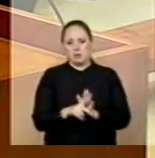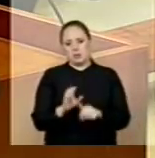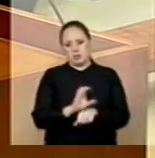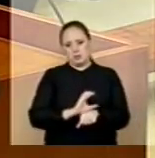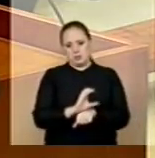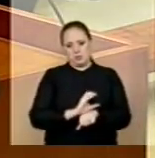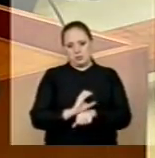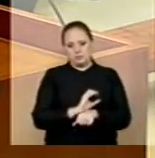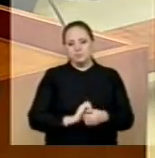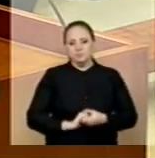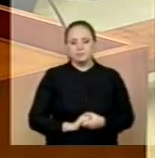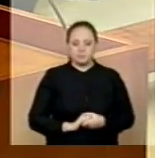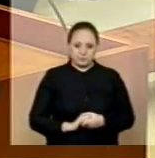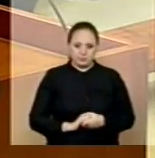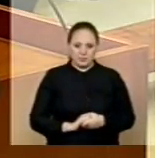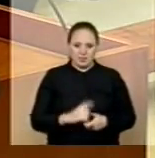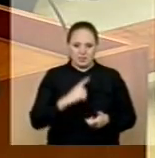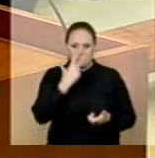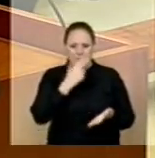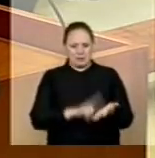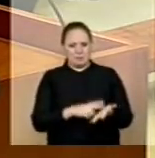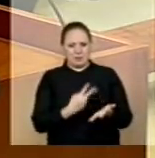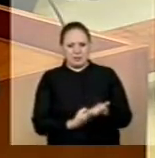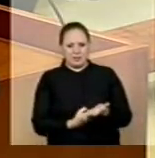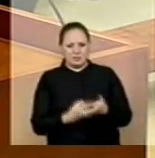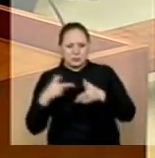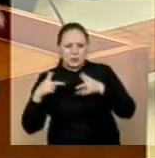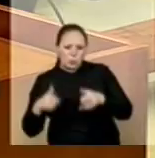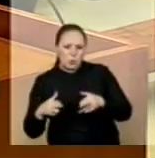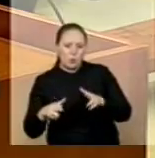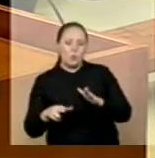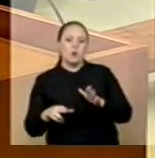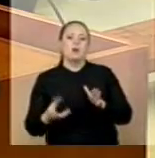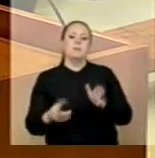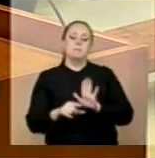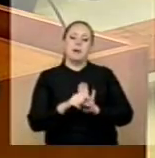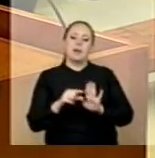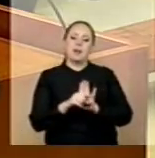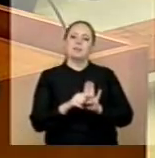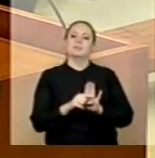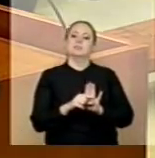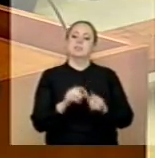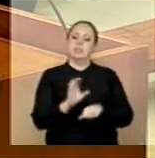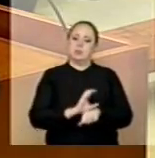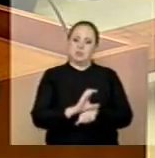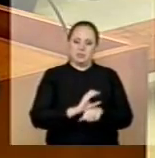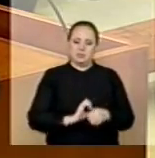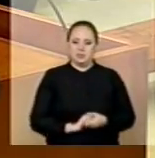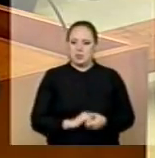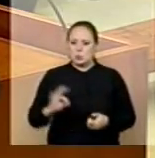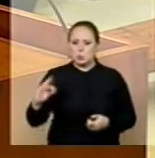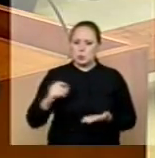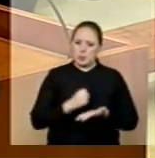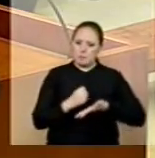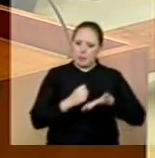Constituição. Houve uma interpretação quase que literal do parágrafo 1º do artigo 27 da Constituição naquele julgado. E toda a fundamentação